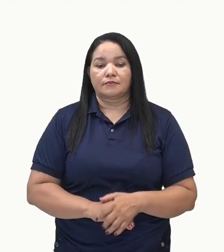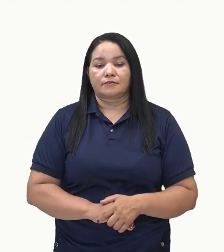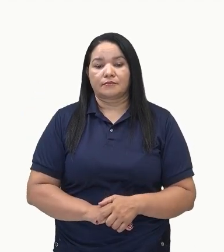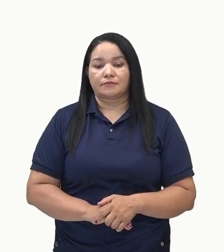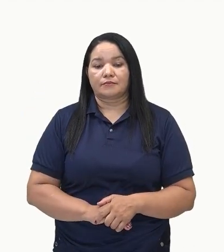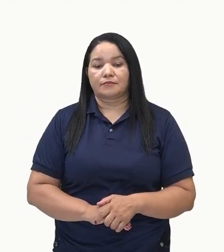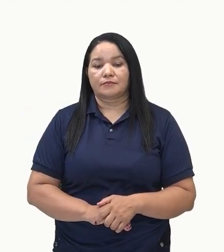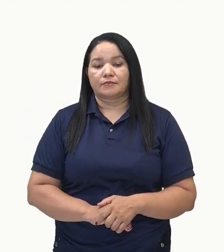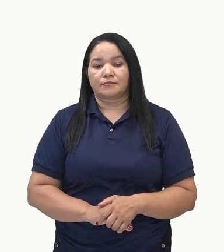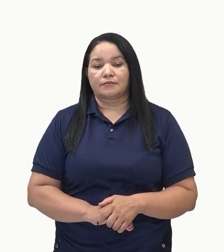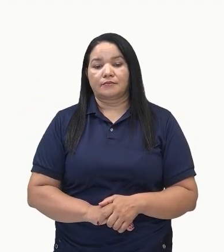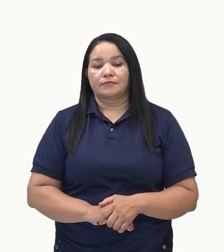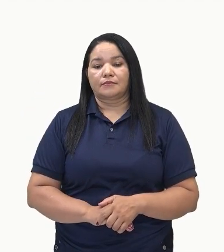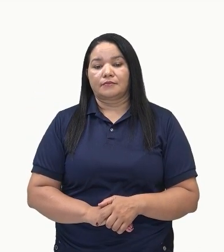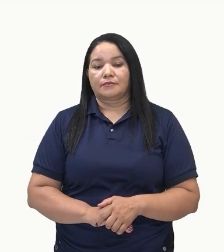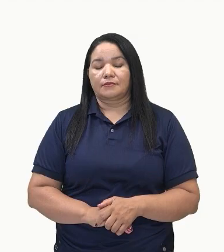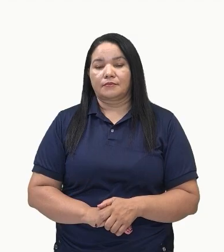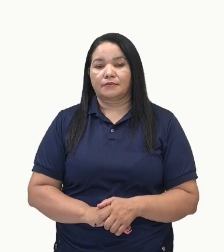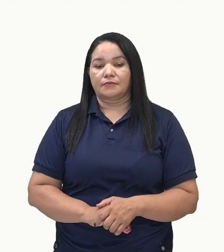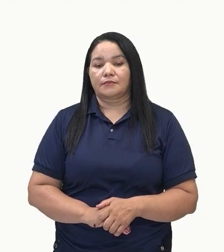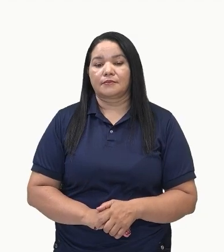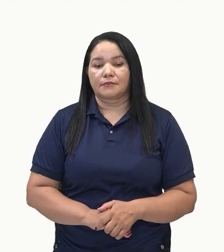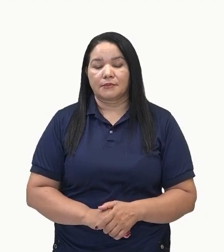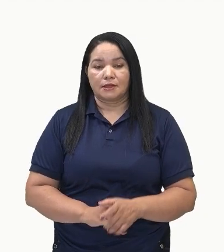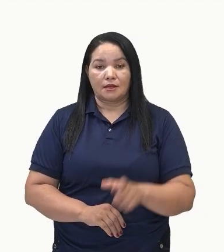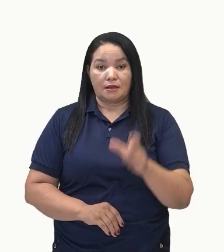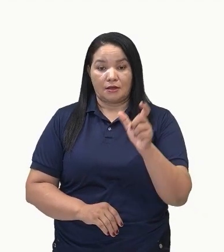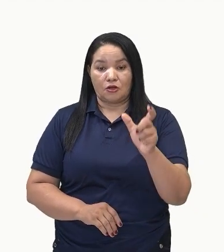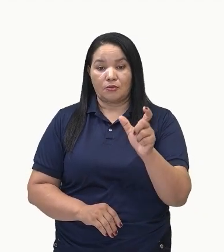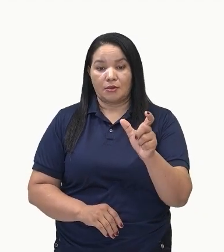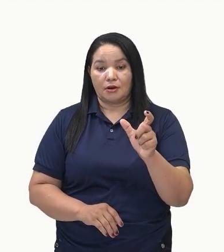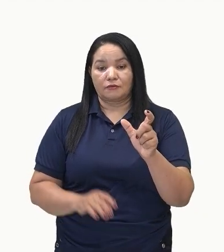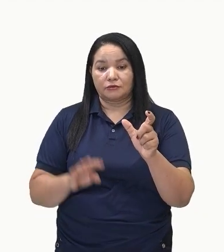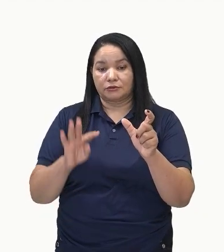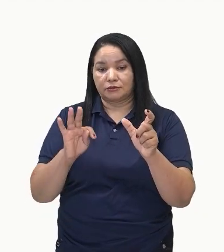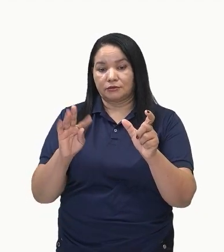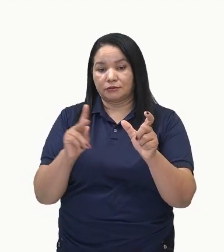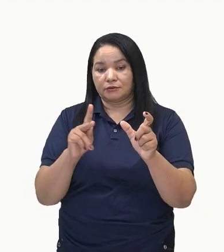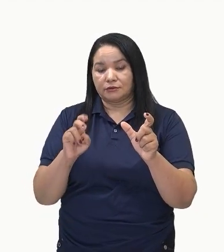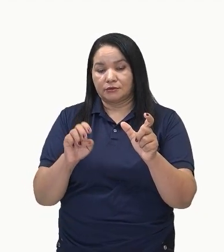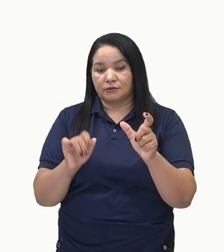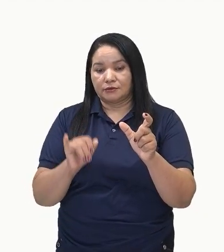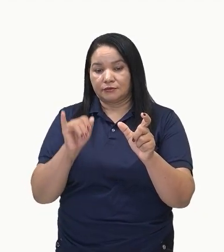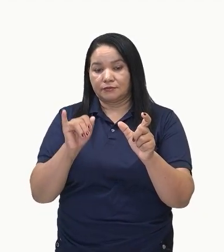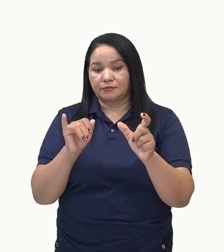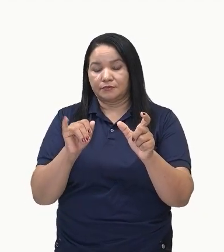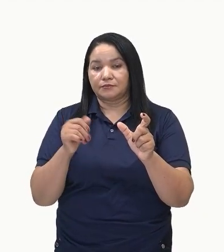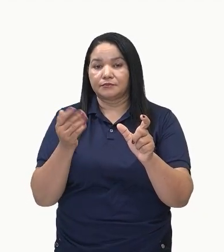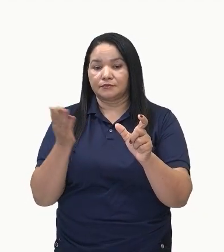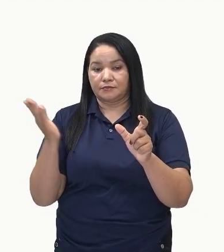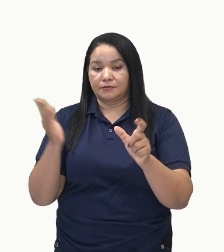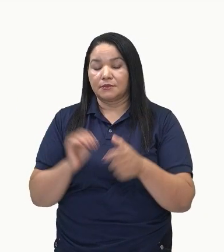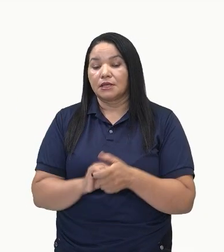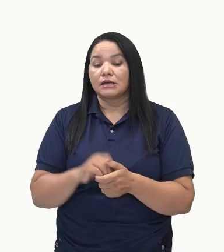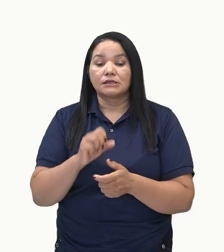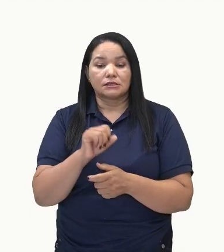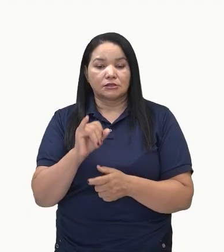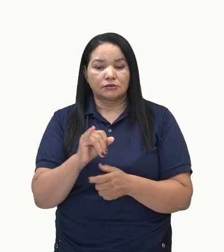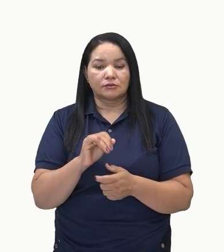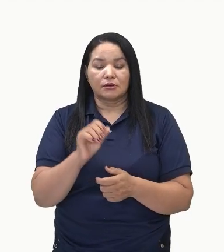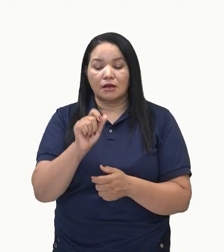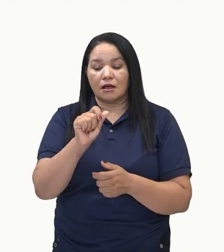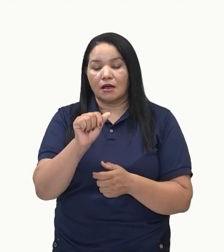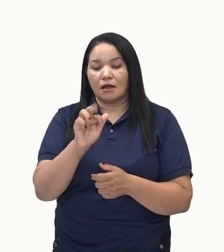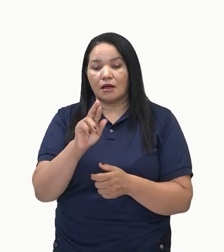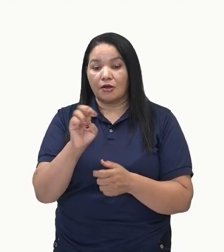Olha só, que em inglês vai ser they. Então, robots, se é they, eu vou utilizar o